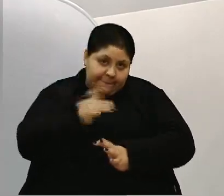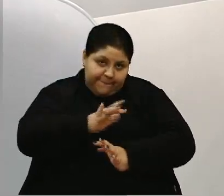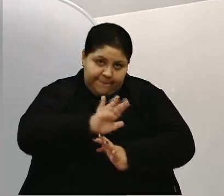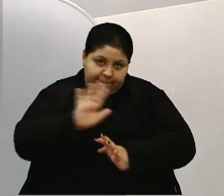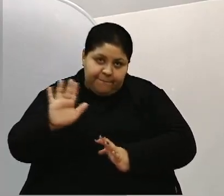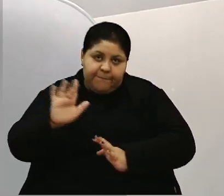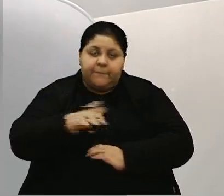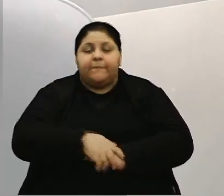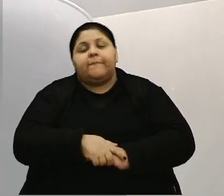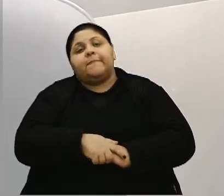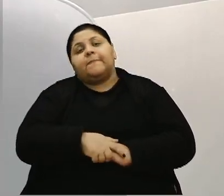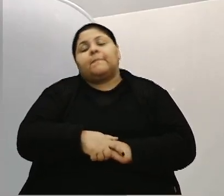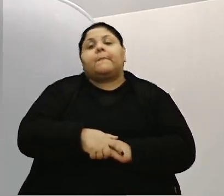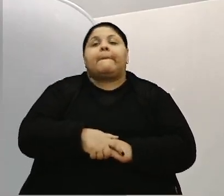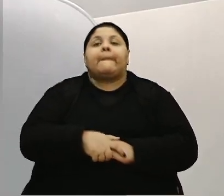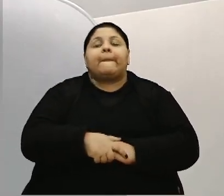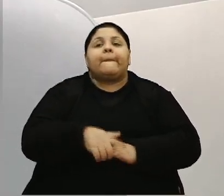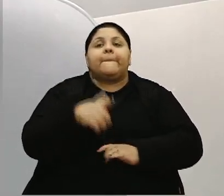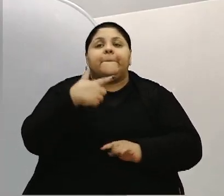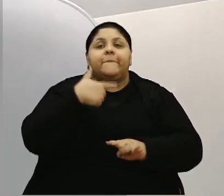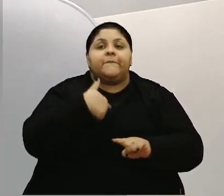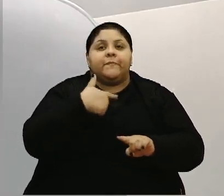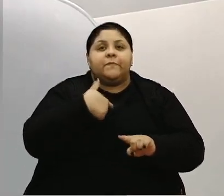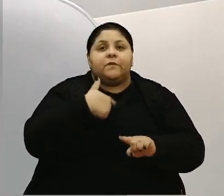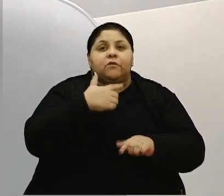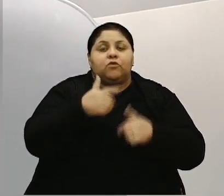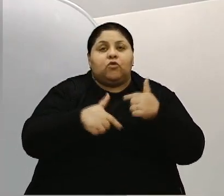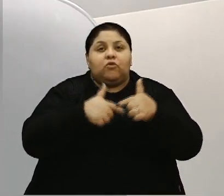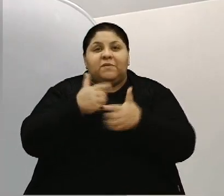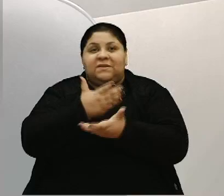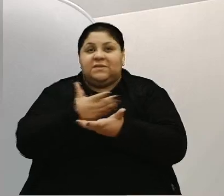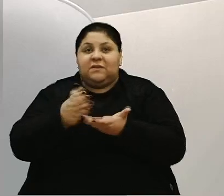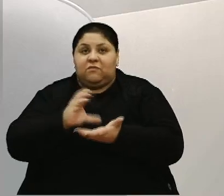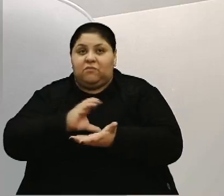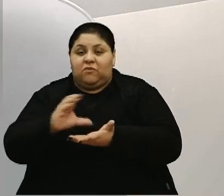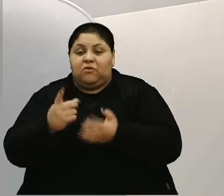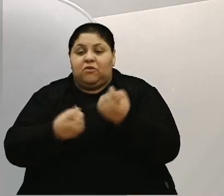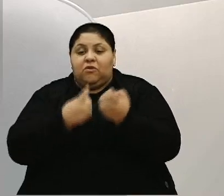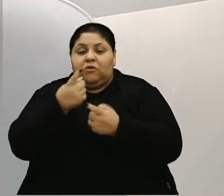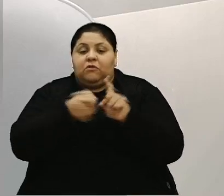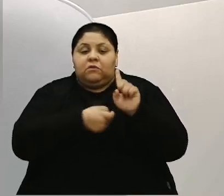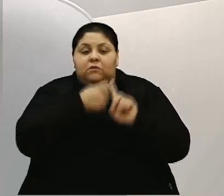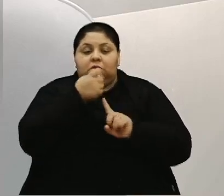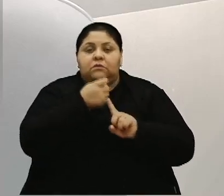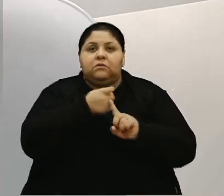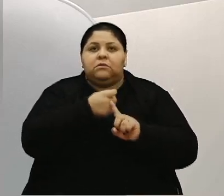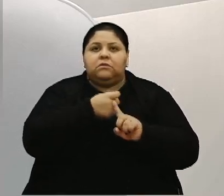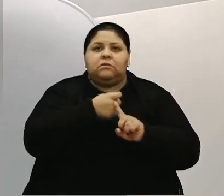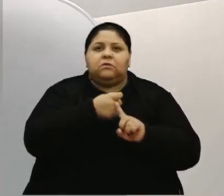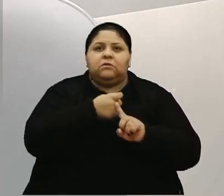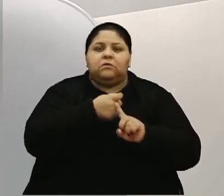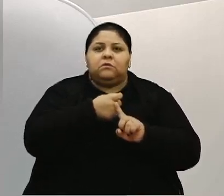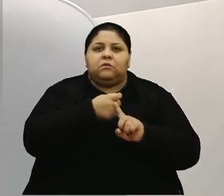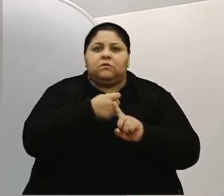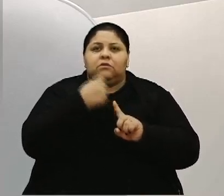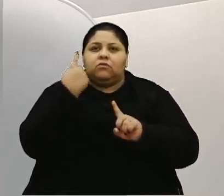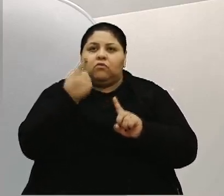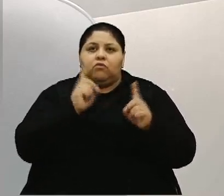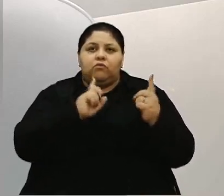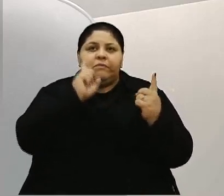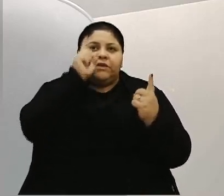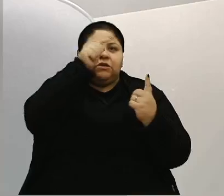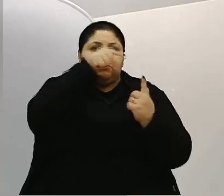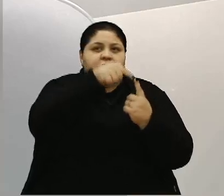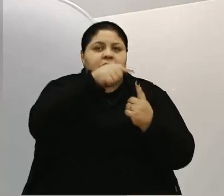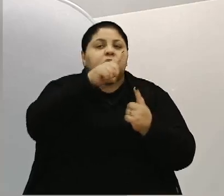Quando eu saí daqui para ir na coordenadoria por alguns meses, talvez, foi com um objetivo.